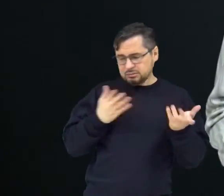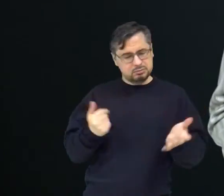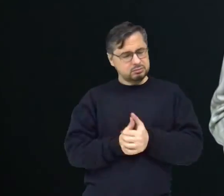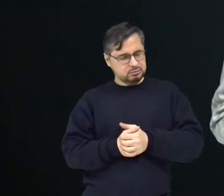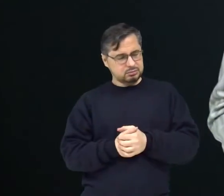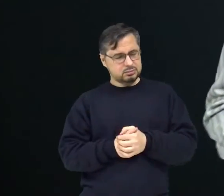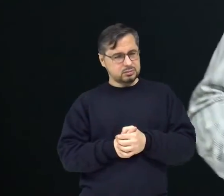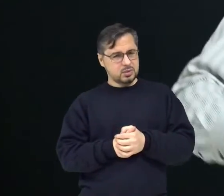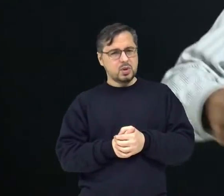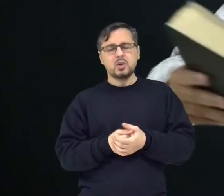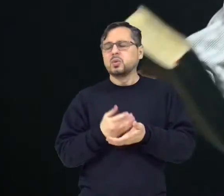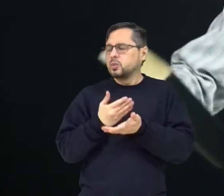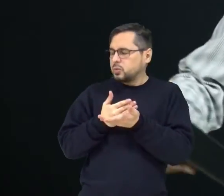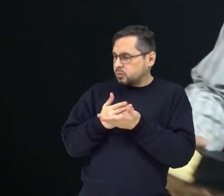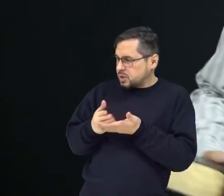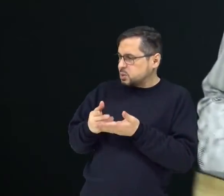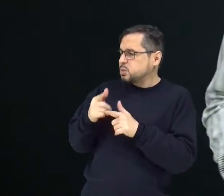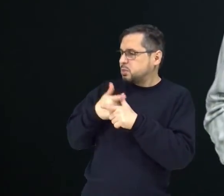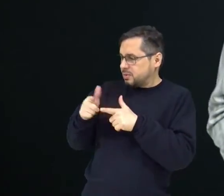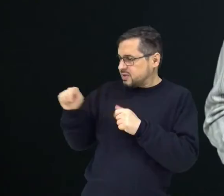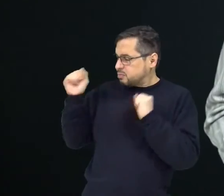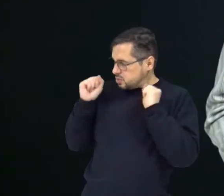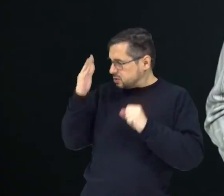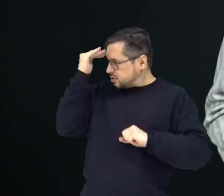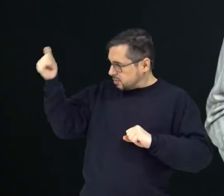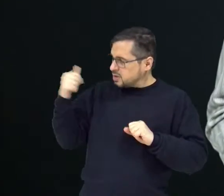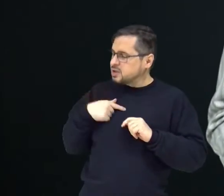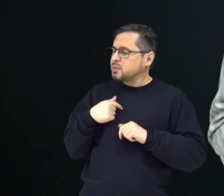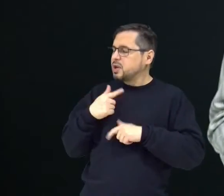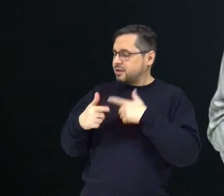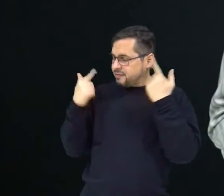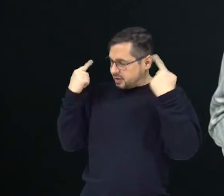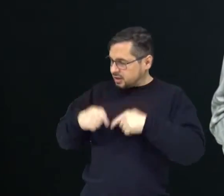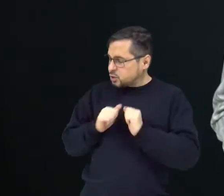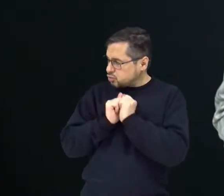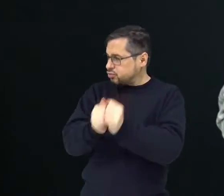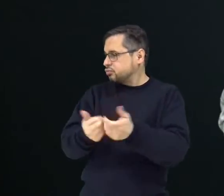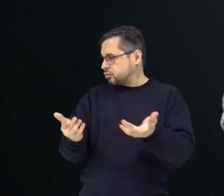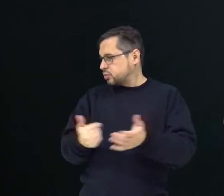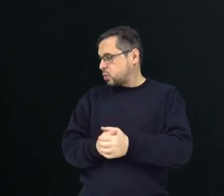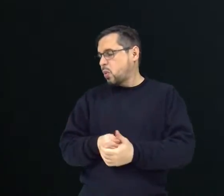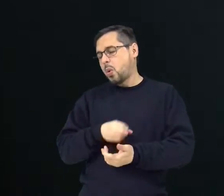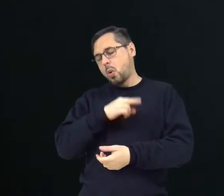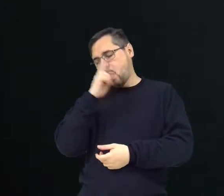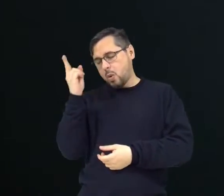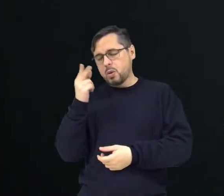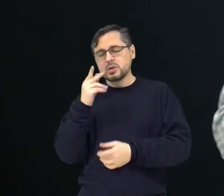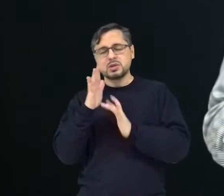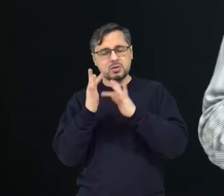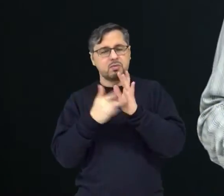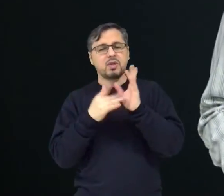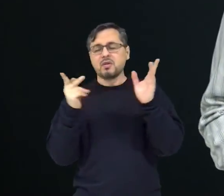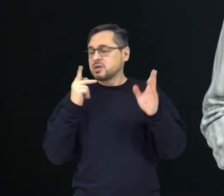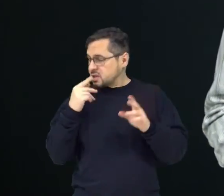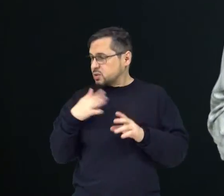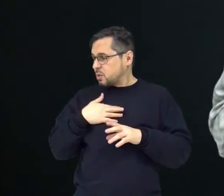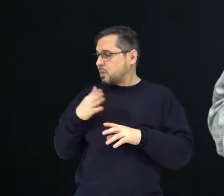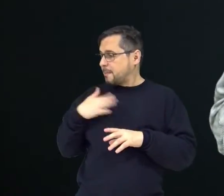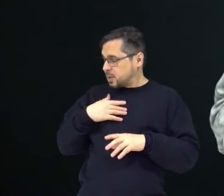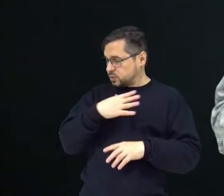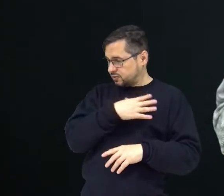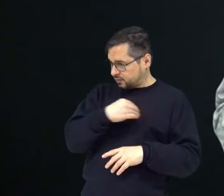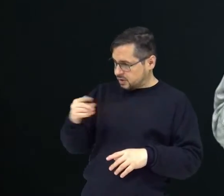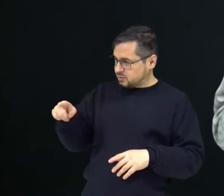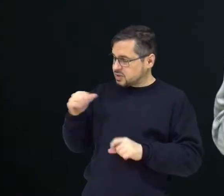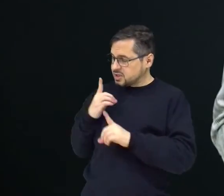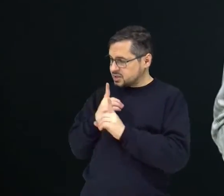ter sido chamado, nós poderíamos ter enfrentado isso junto. Ou então Jesus poderia ter dito a eles: vocês como meus filhos e vocês